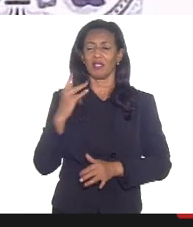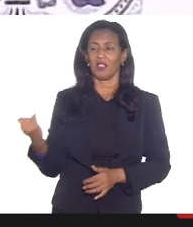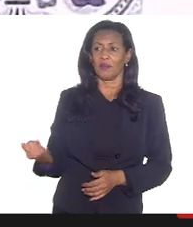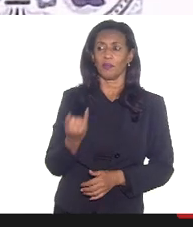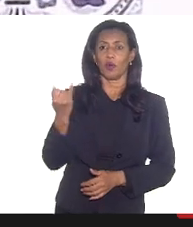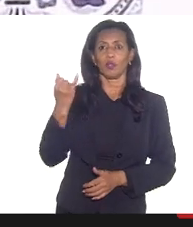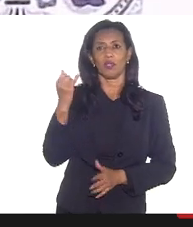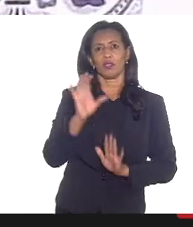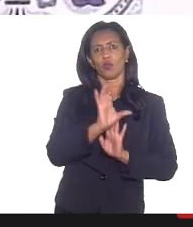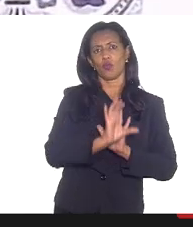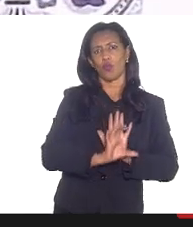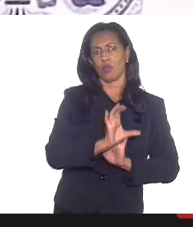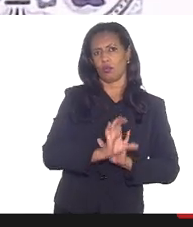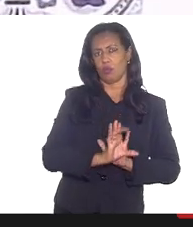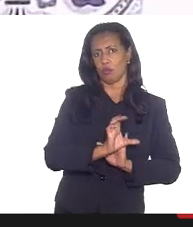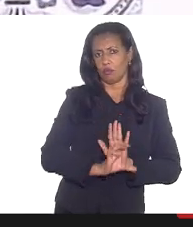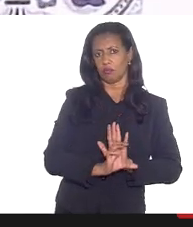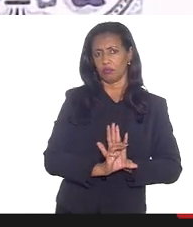no currículo, né?